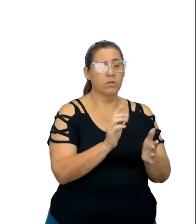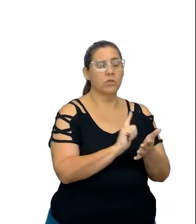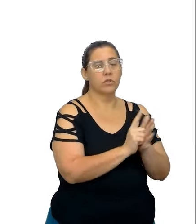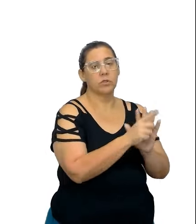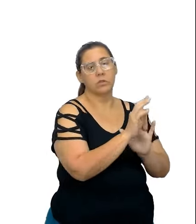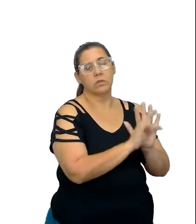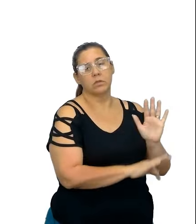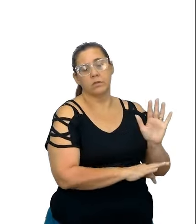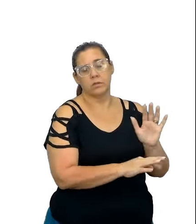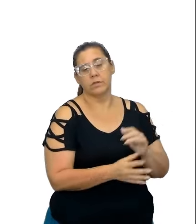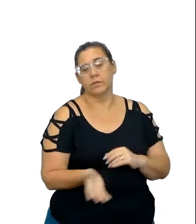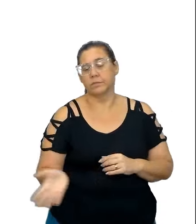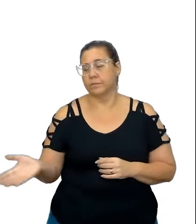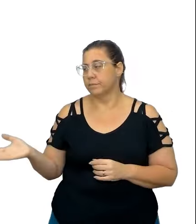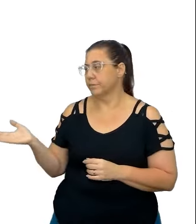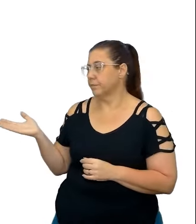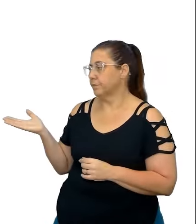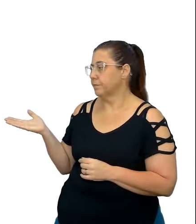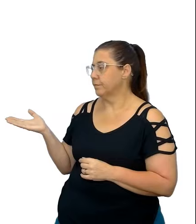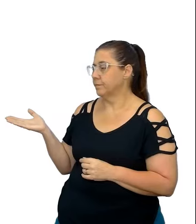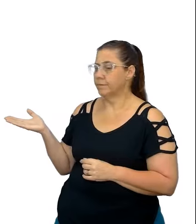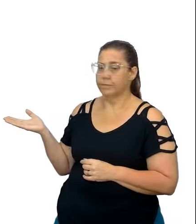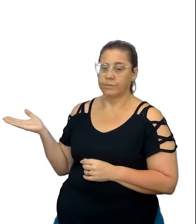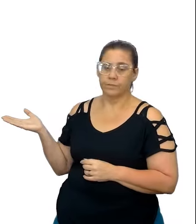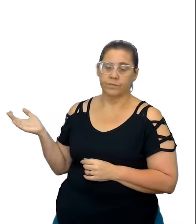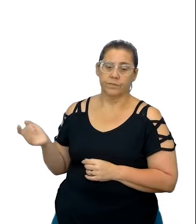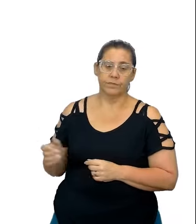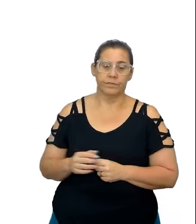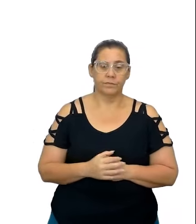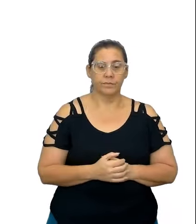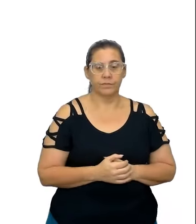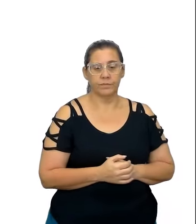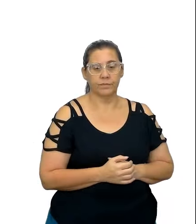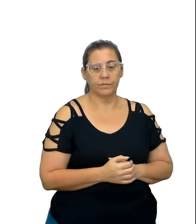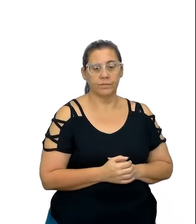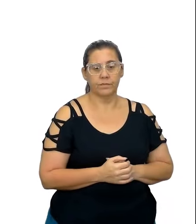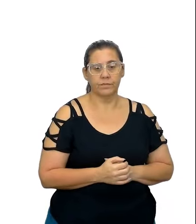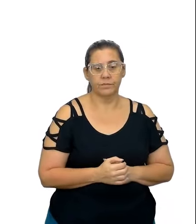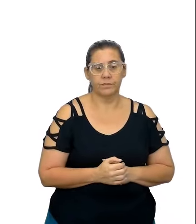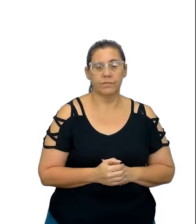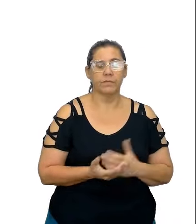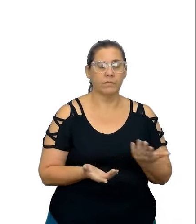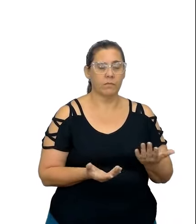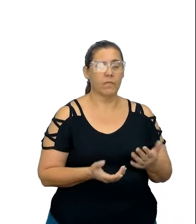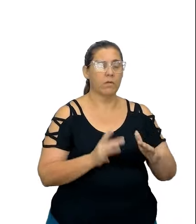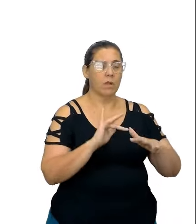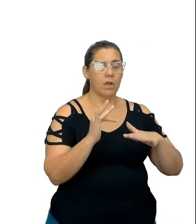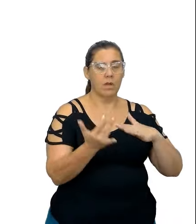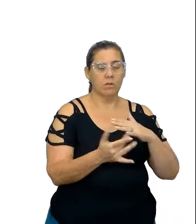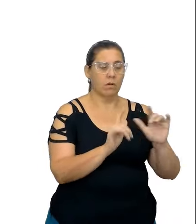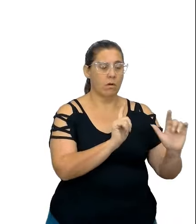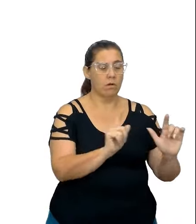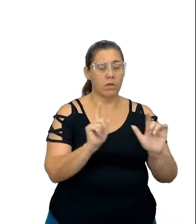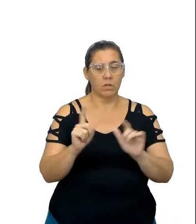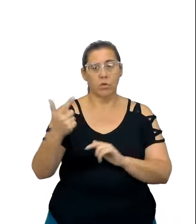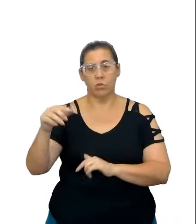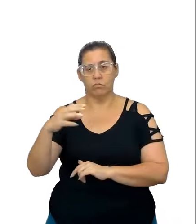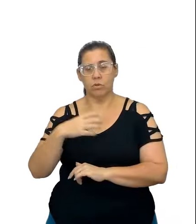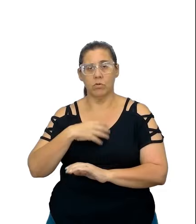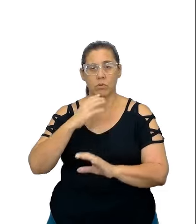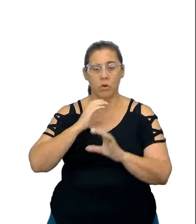recomendo socializar tanto para os próprios estudantes quanto para a comunidade escolar por meio de redes sociais, cartazes e outras formas de